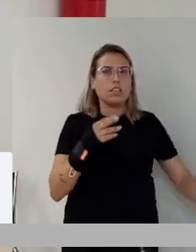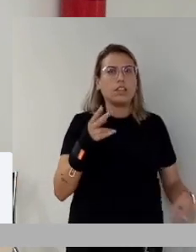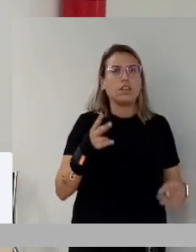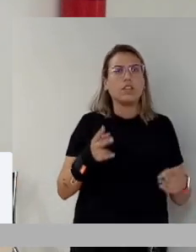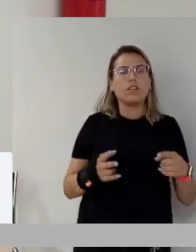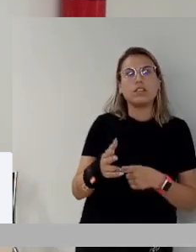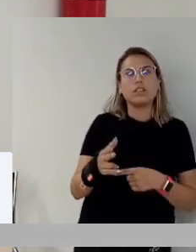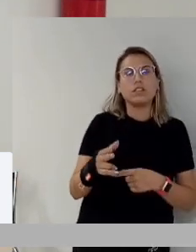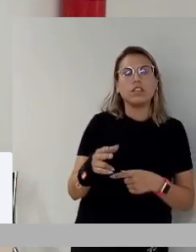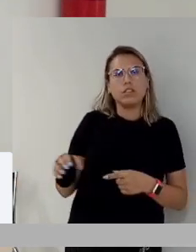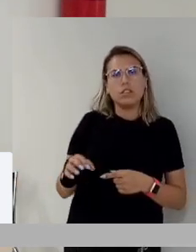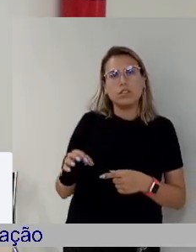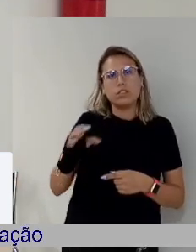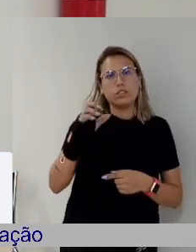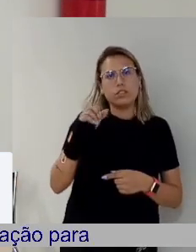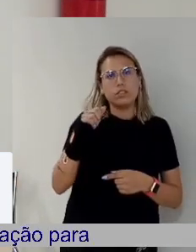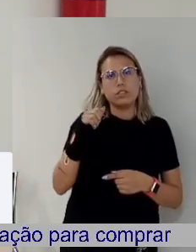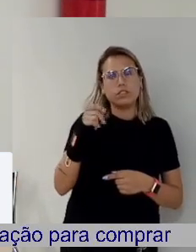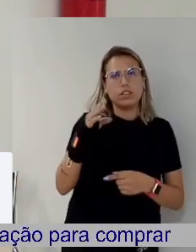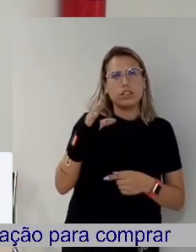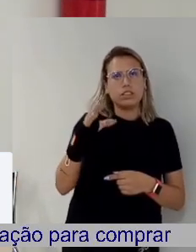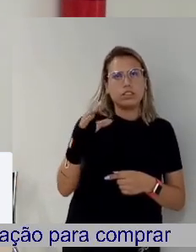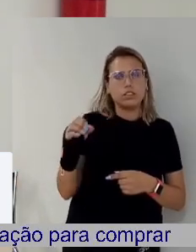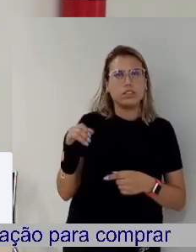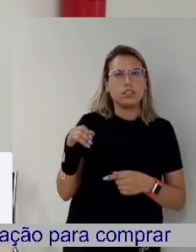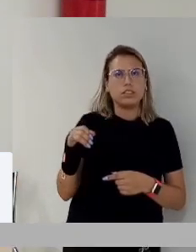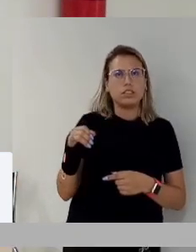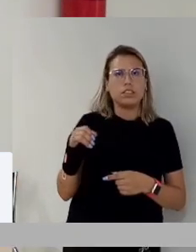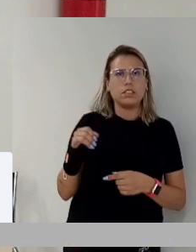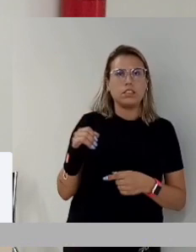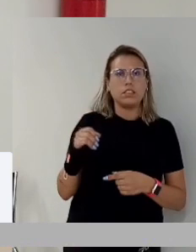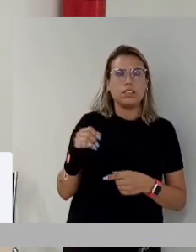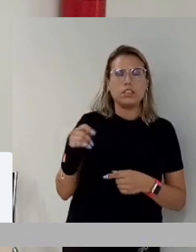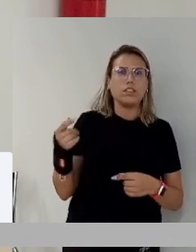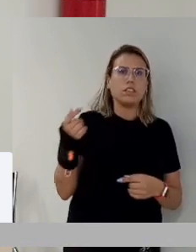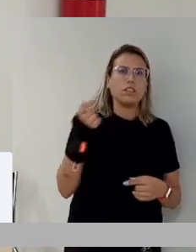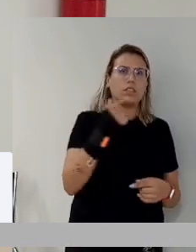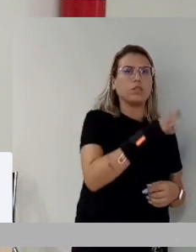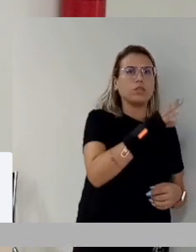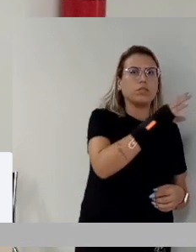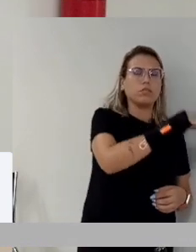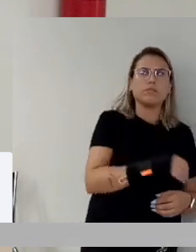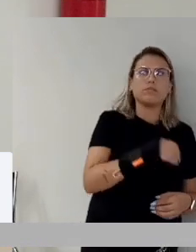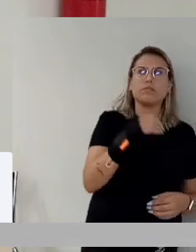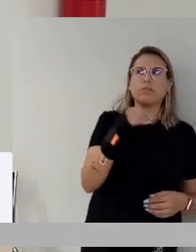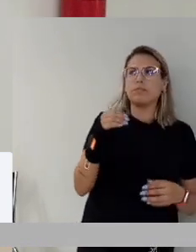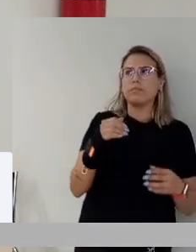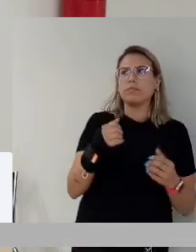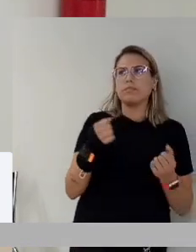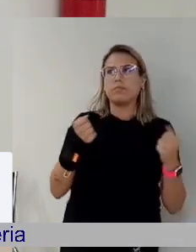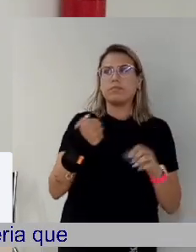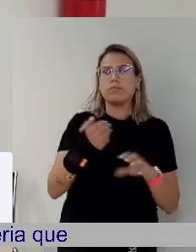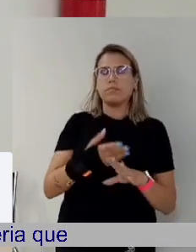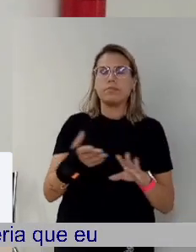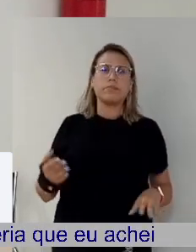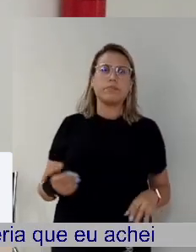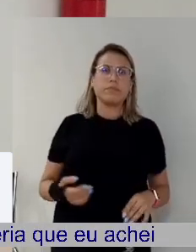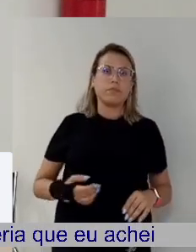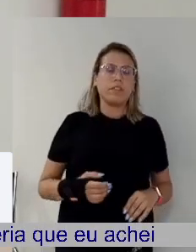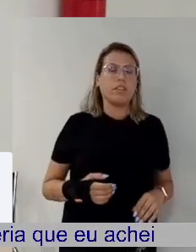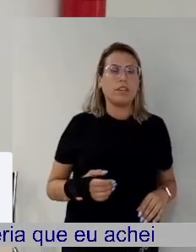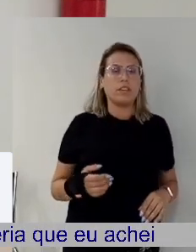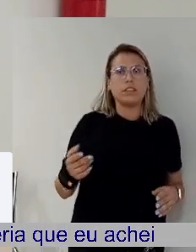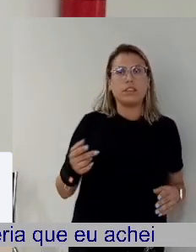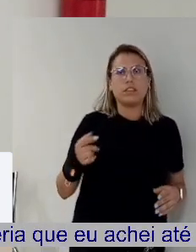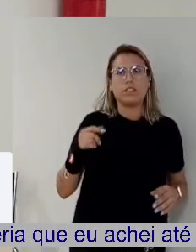chassis daquele caminhão para mim botar aquele outra aquele outro Muzinho que tem naquele carro branco que hoje faz o serviço né então a